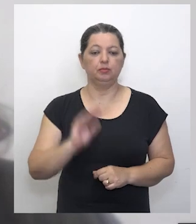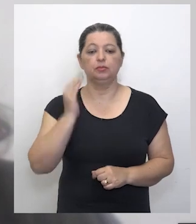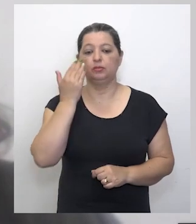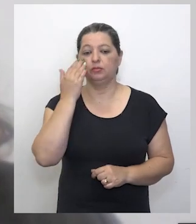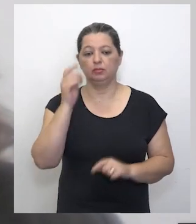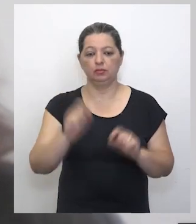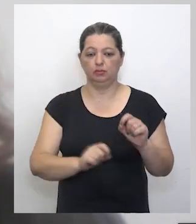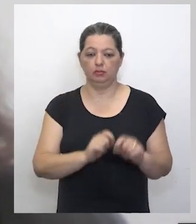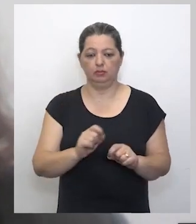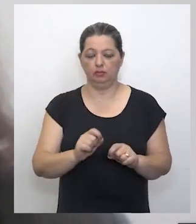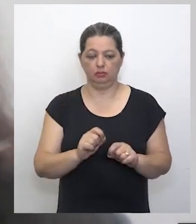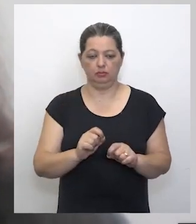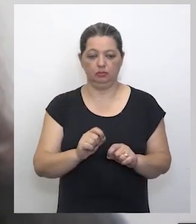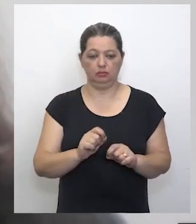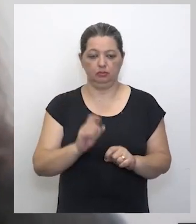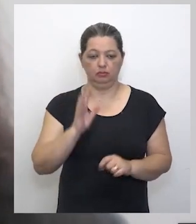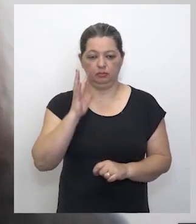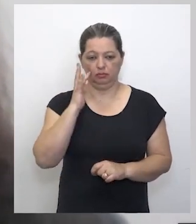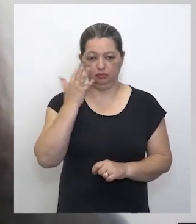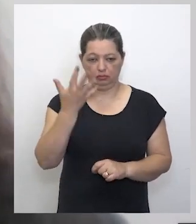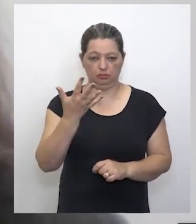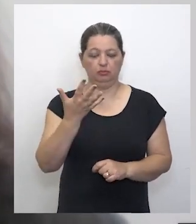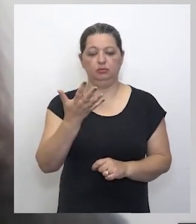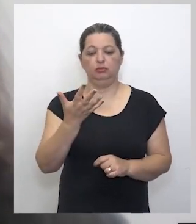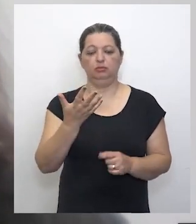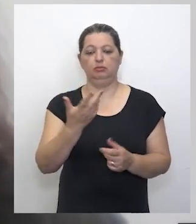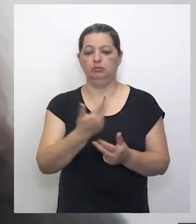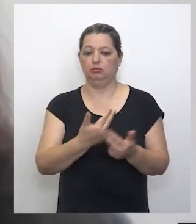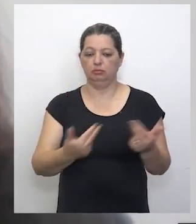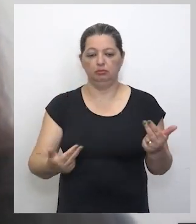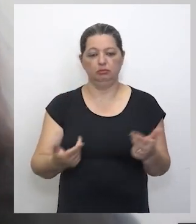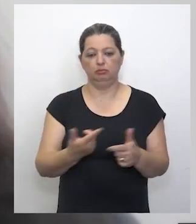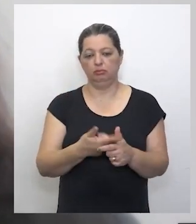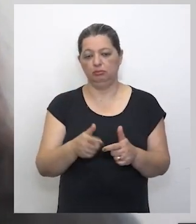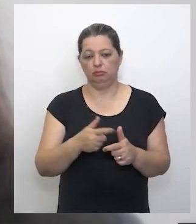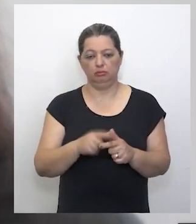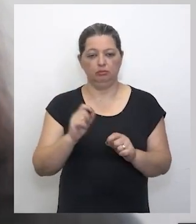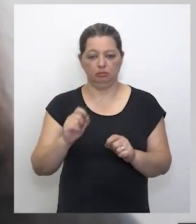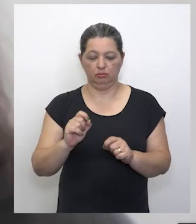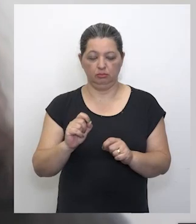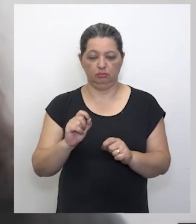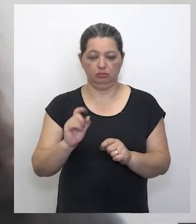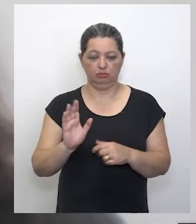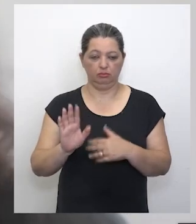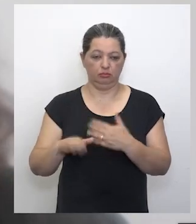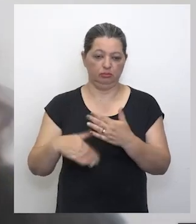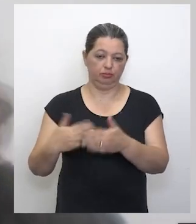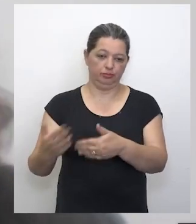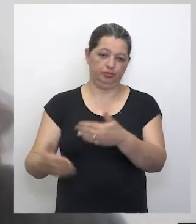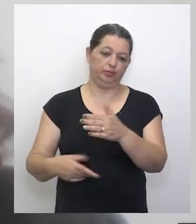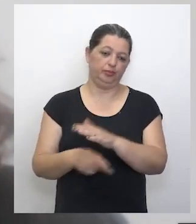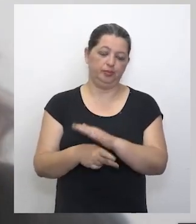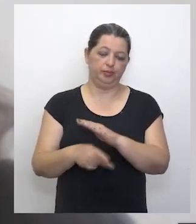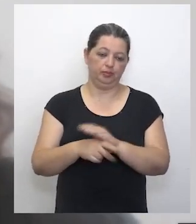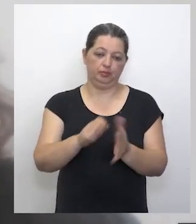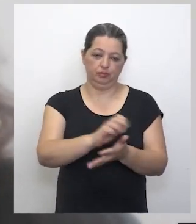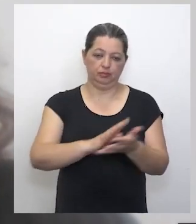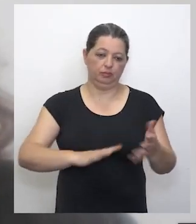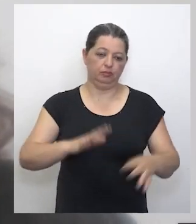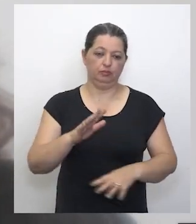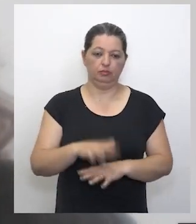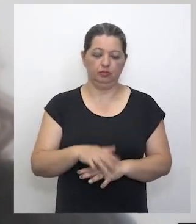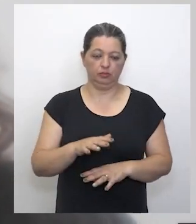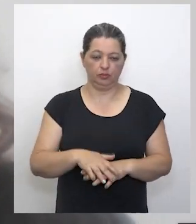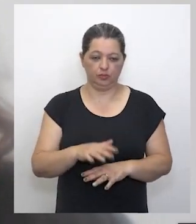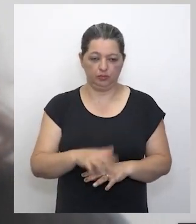Entende-se que a resolução de situações, problemas, deva desencadear atividades matemáticas, uma vez